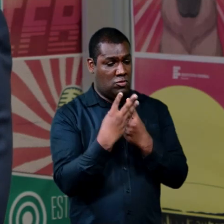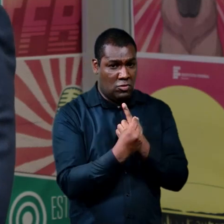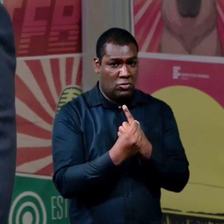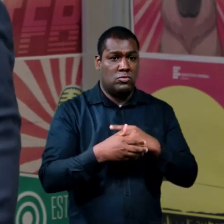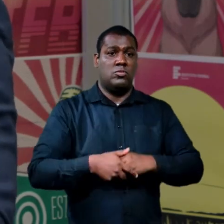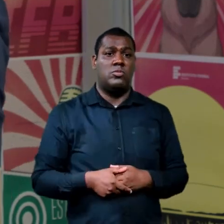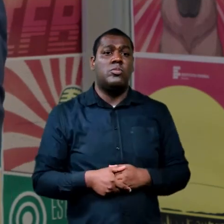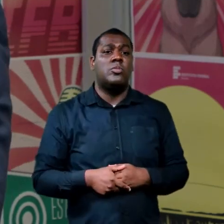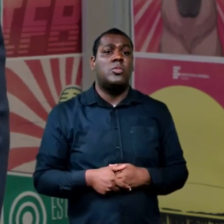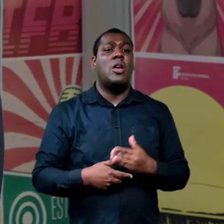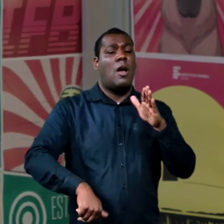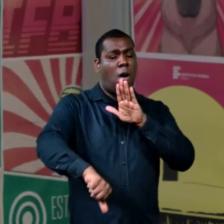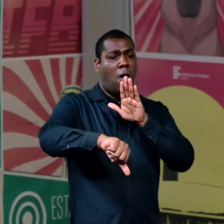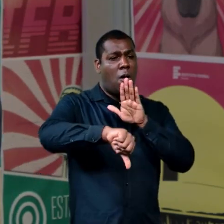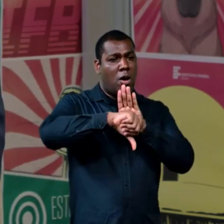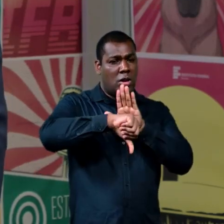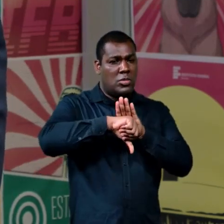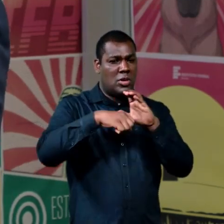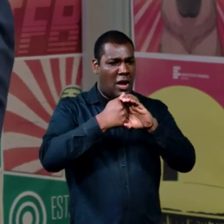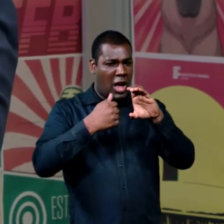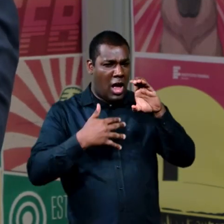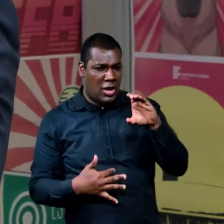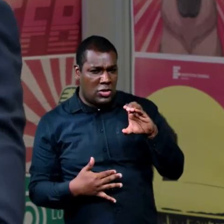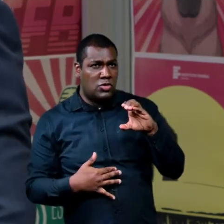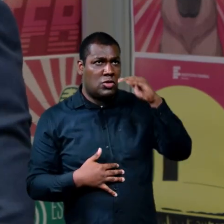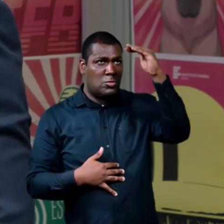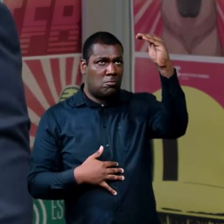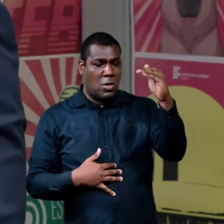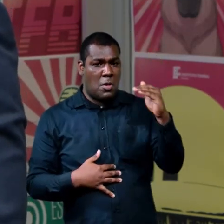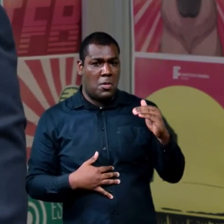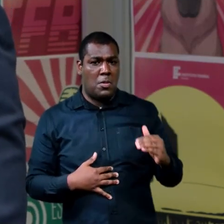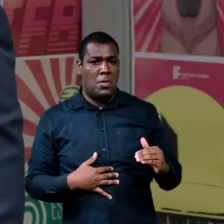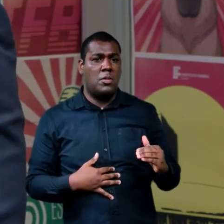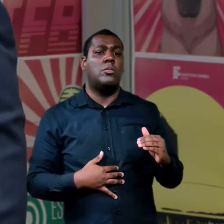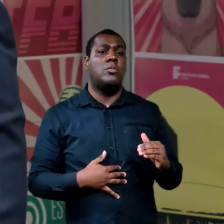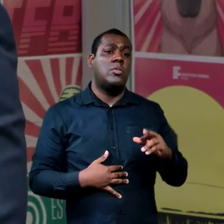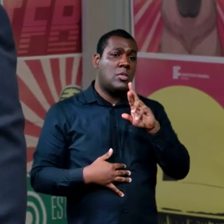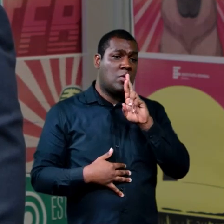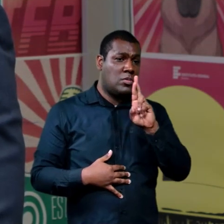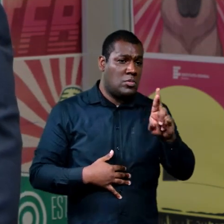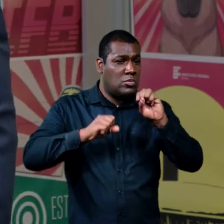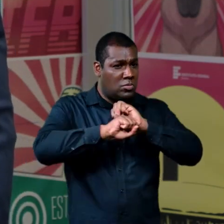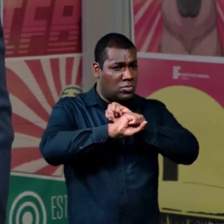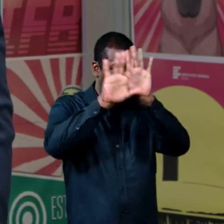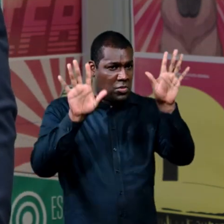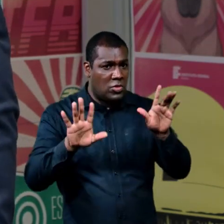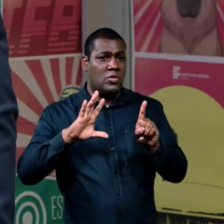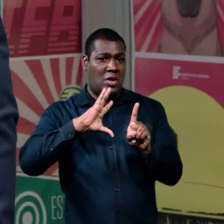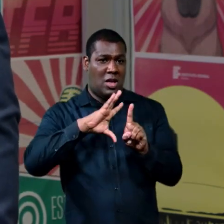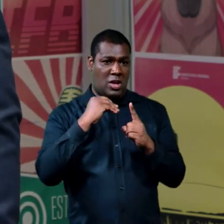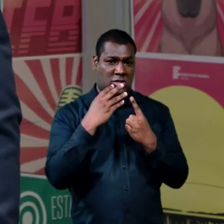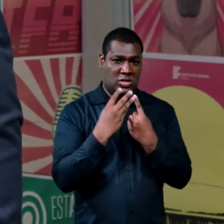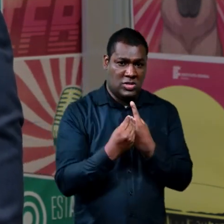hierarquia. E agora, respondendo a sua pergunta de uma forma mais clara, o assédio sexual, como